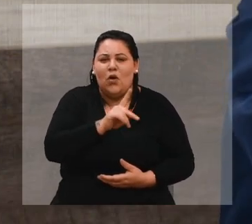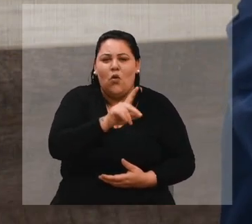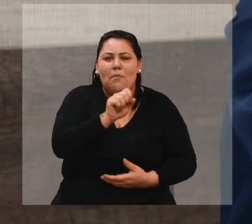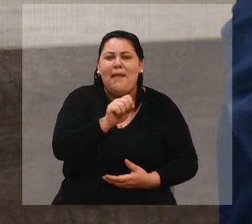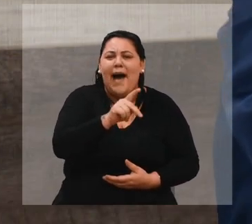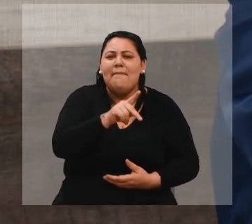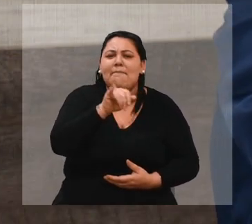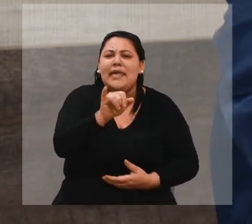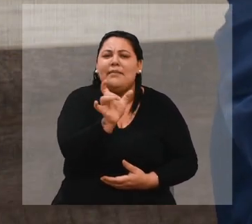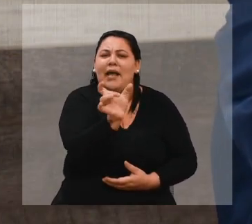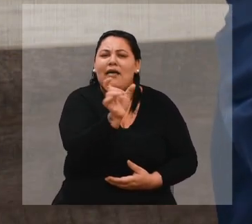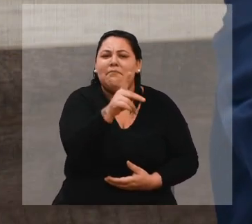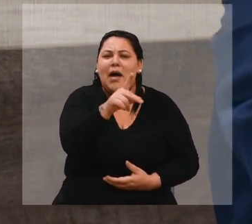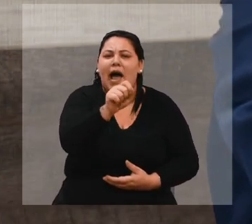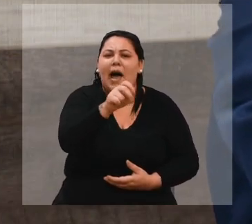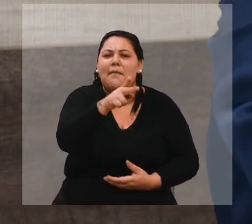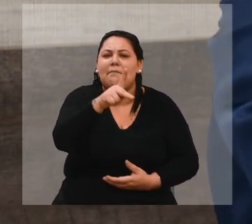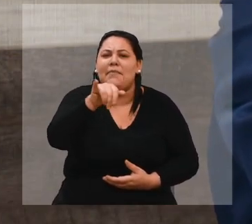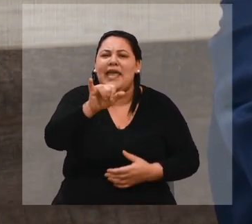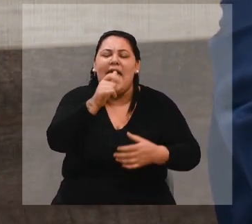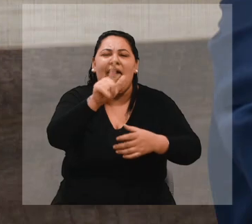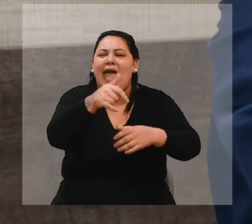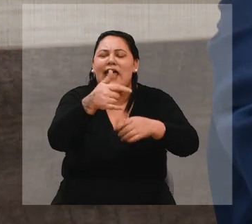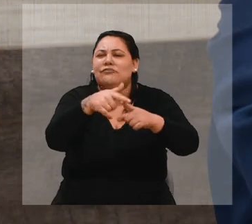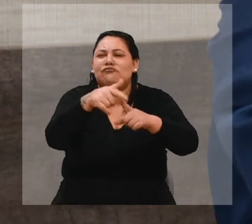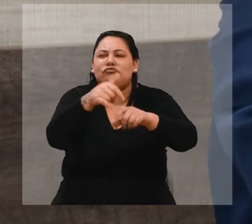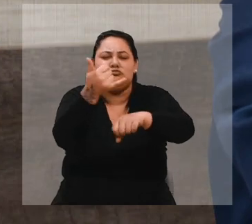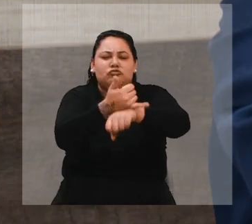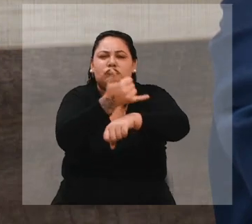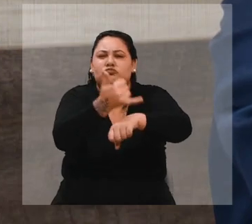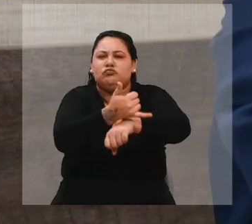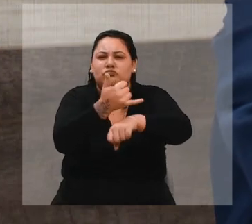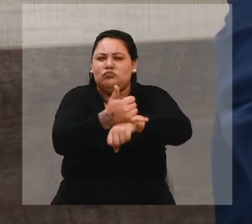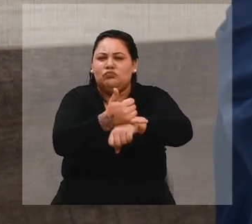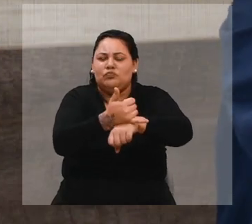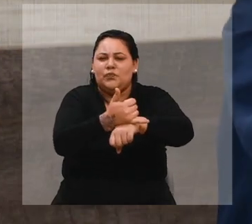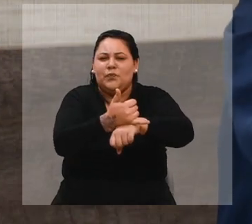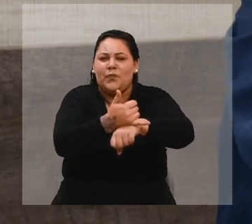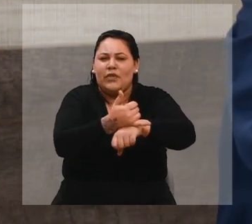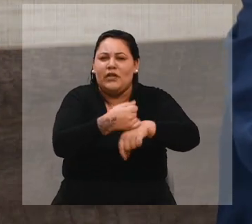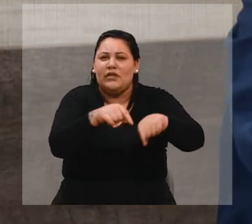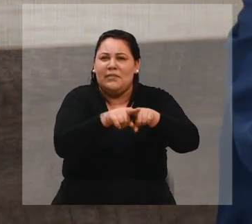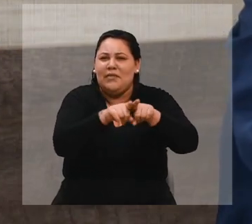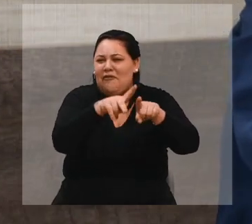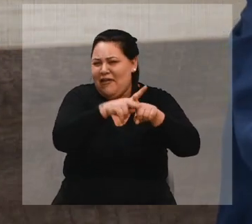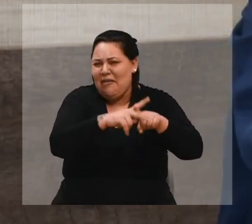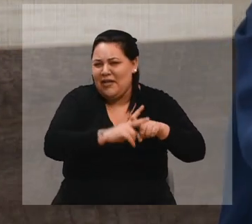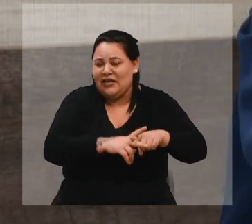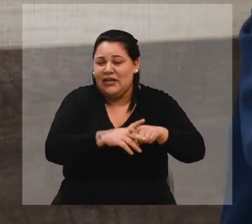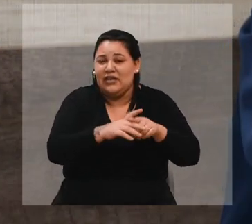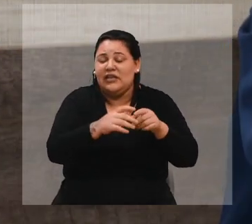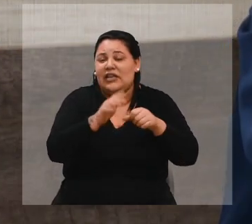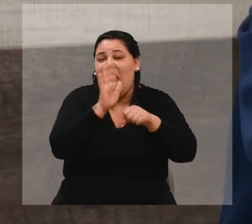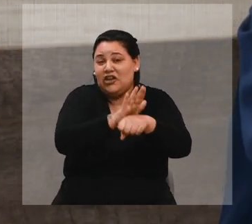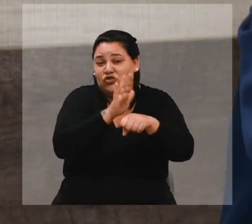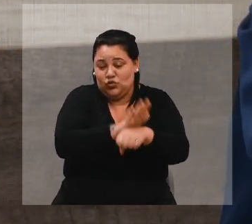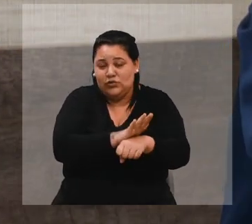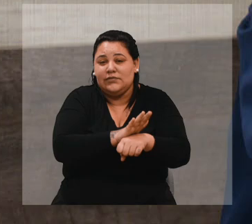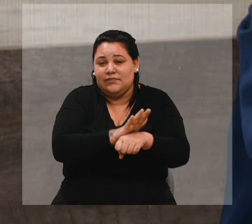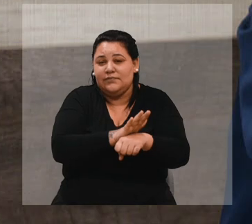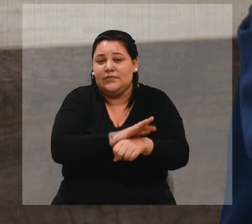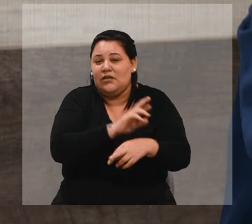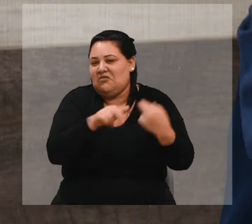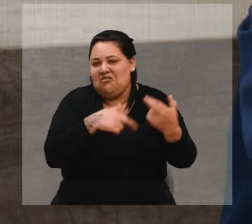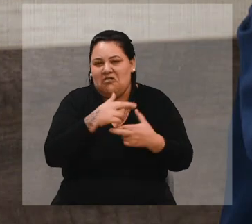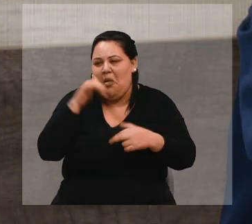PAPI, né, que ajuda na aproximação dos voos, mas nós temos agora que trabalhar, e essa é a oportunidade,